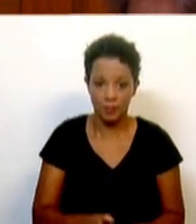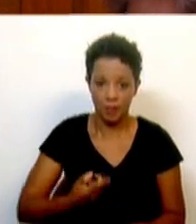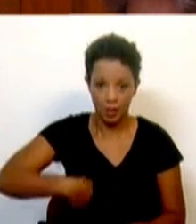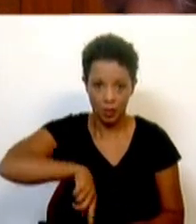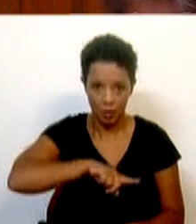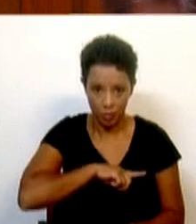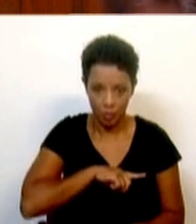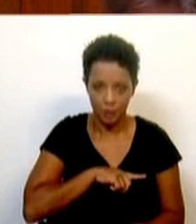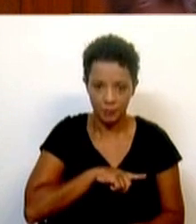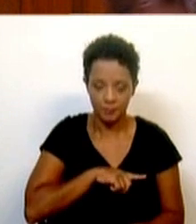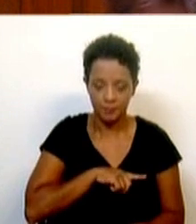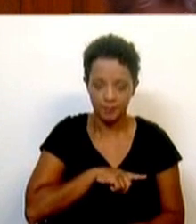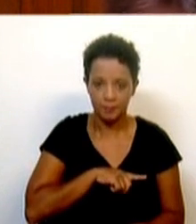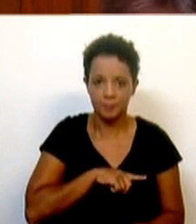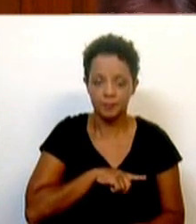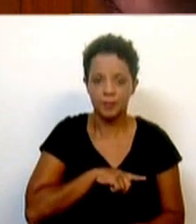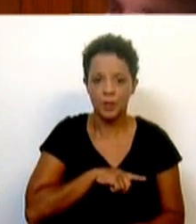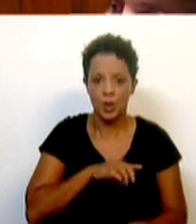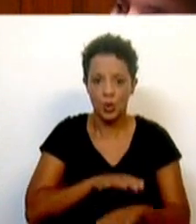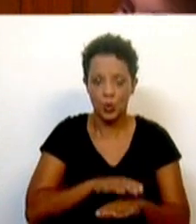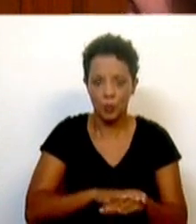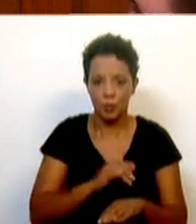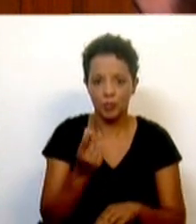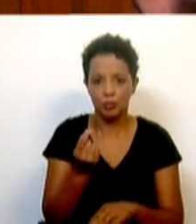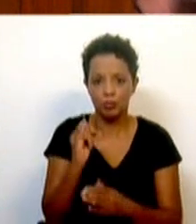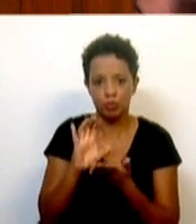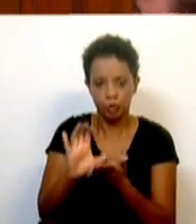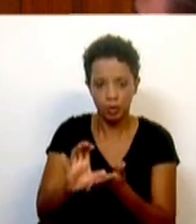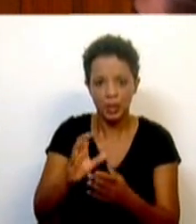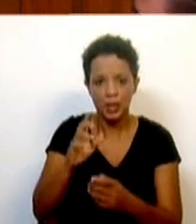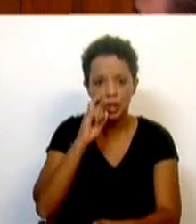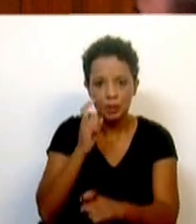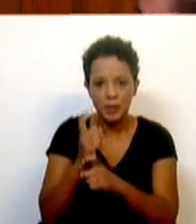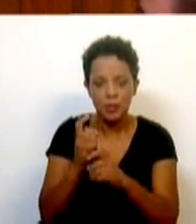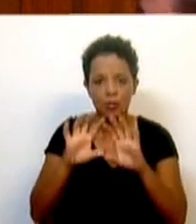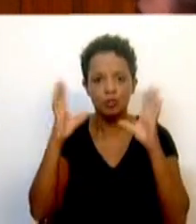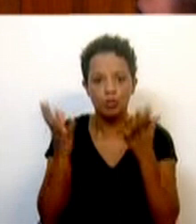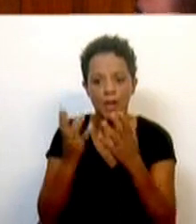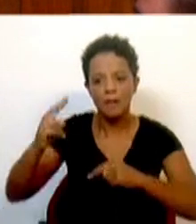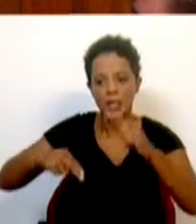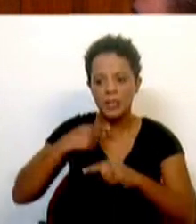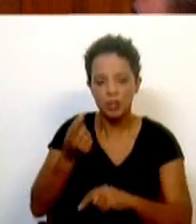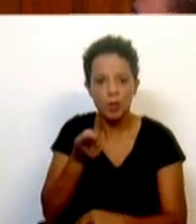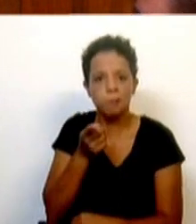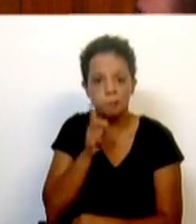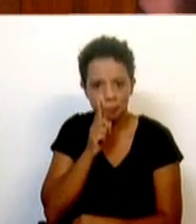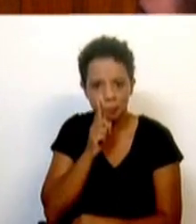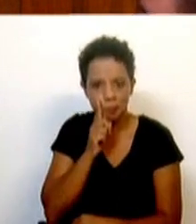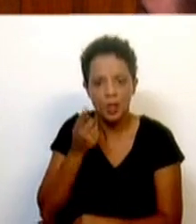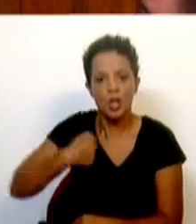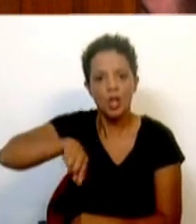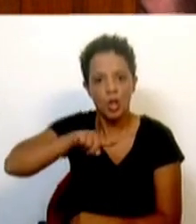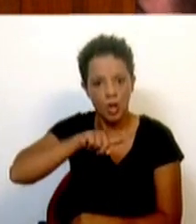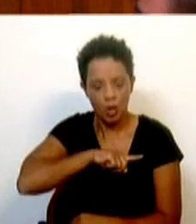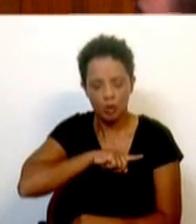nós, perante uma indenização que a Inspeção-Geral de Finanças considerou ilegal,